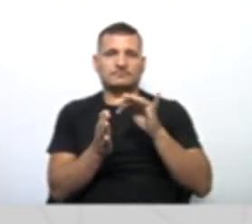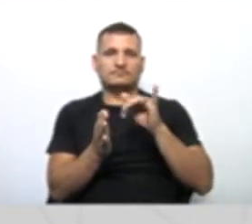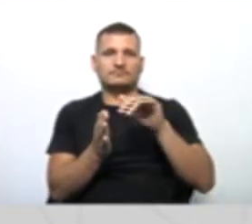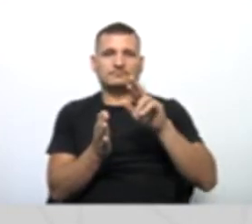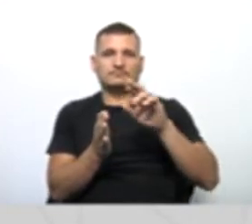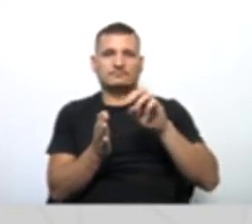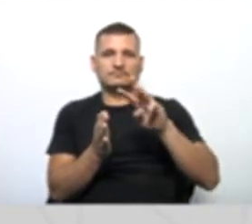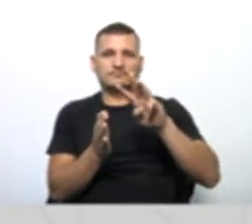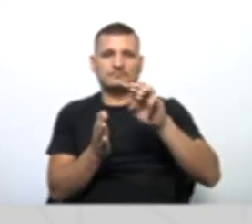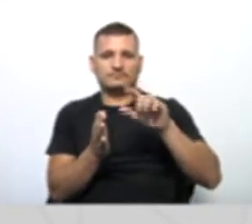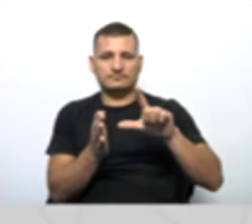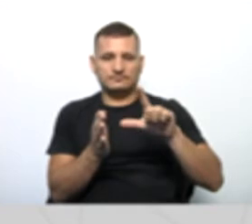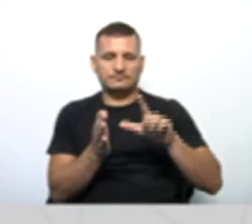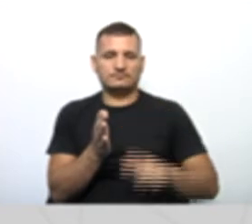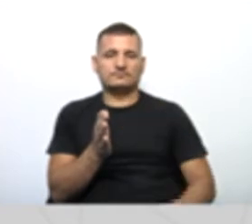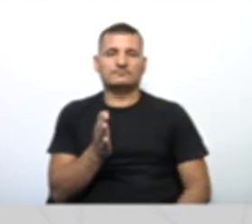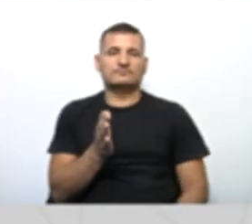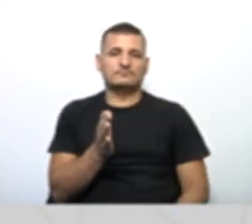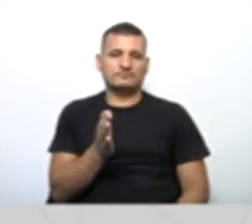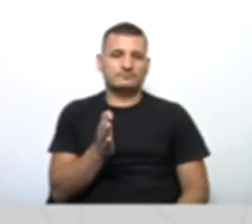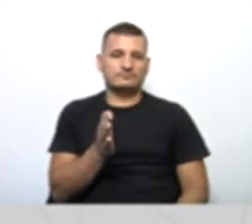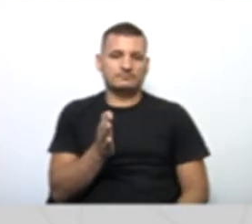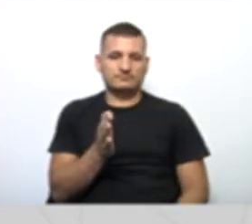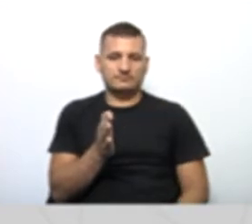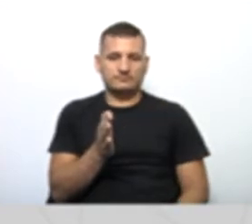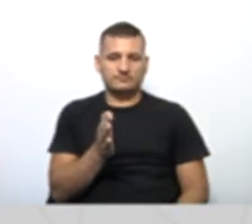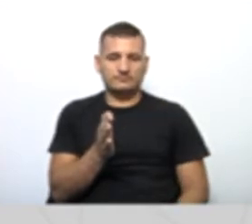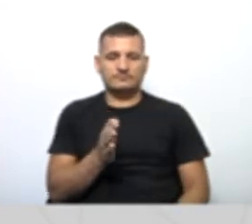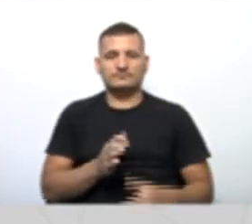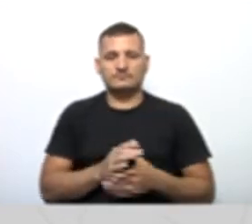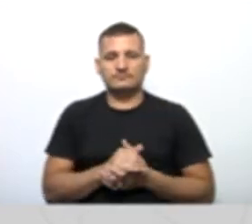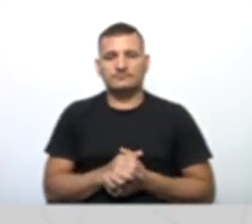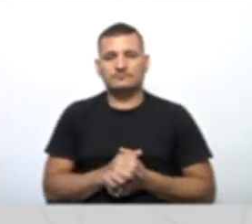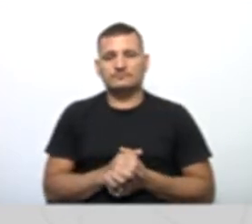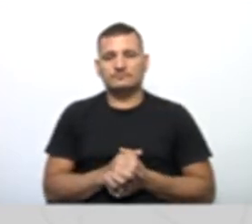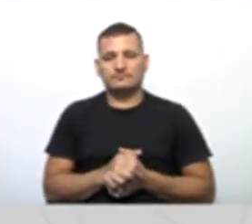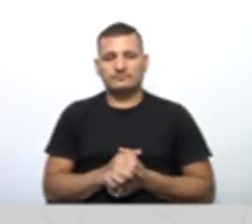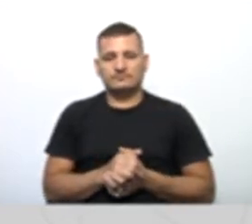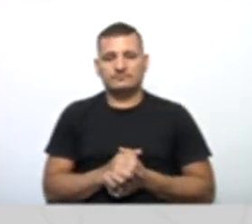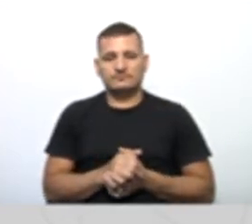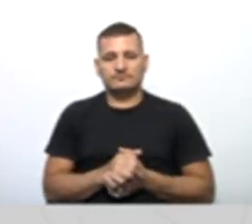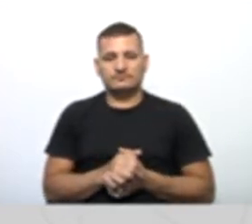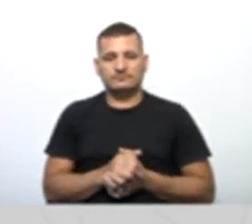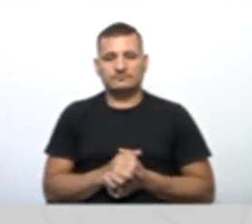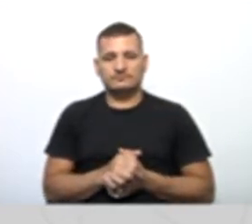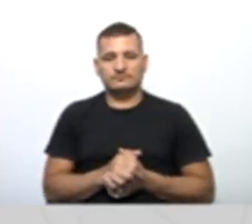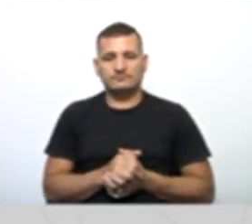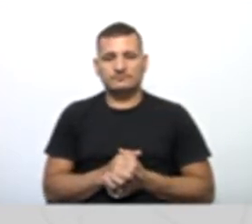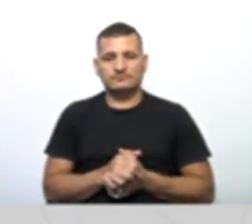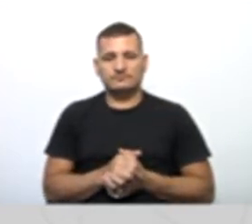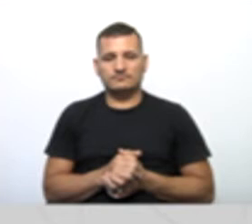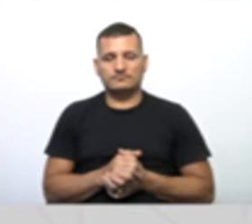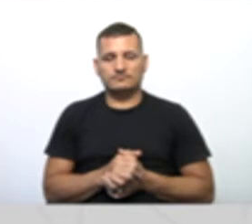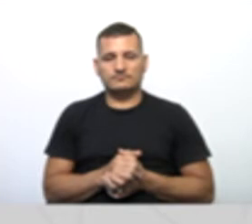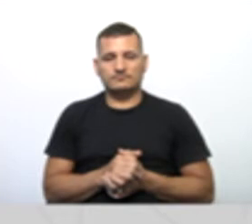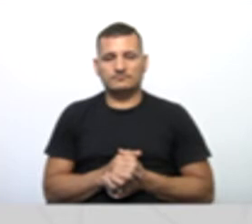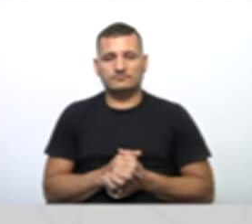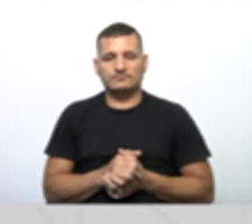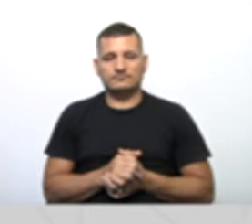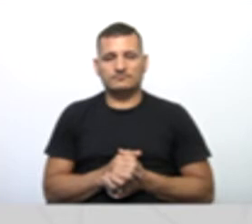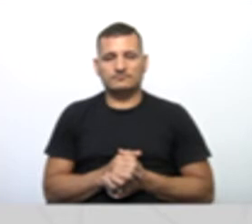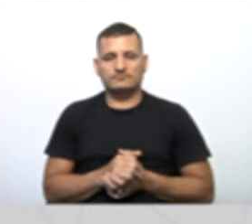elementos, entre a rede local e as redes externas, ok? Então, aqui o nosso firewall com a